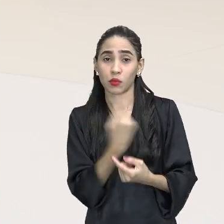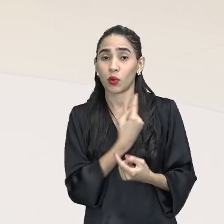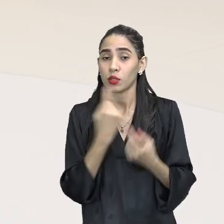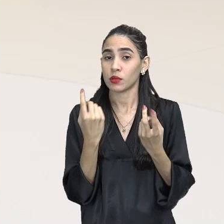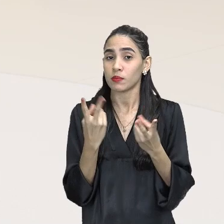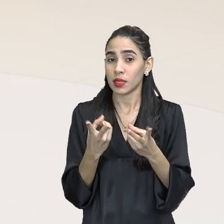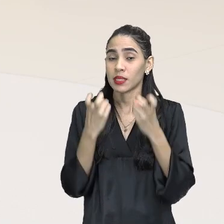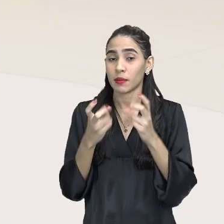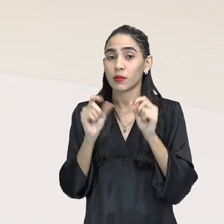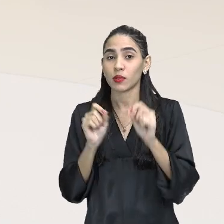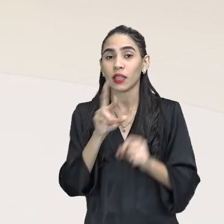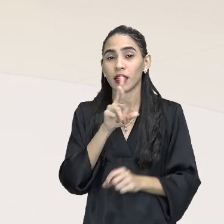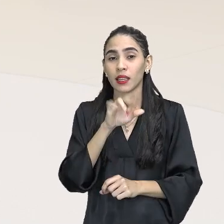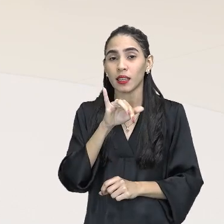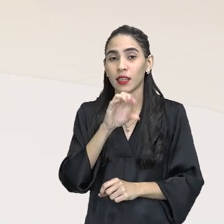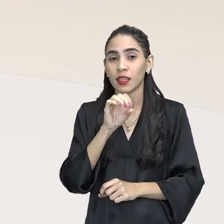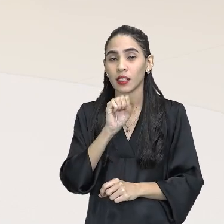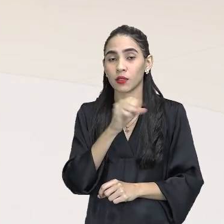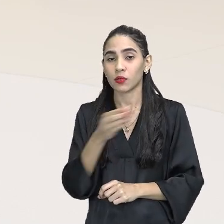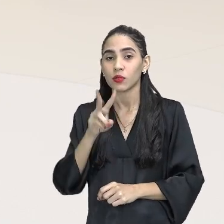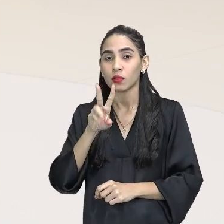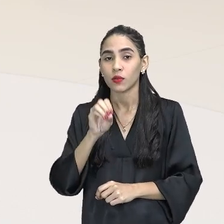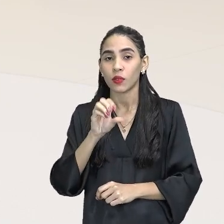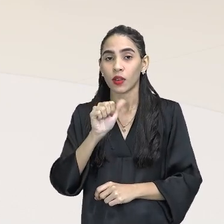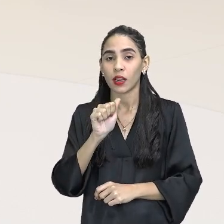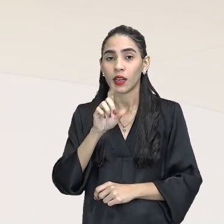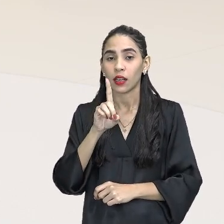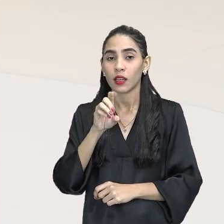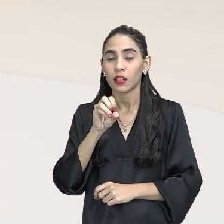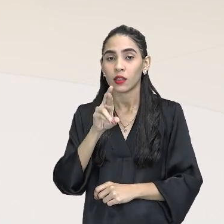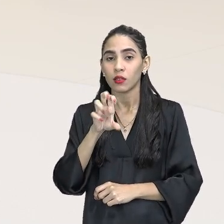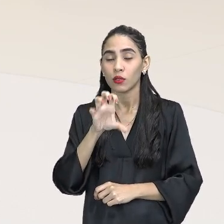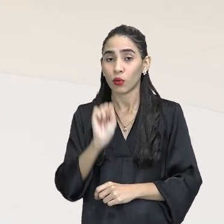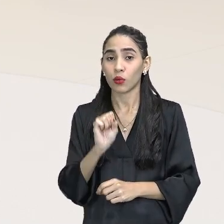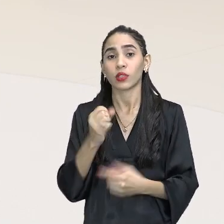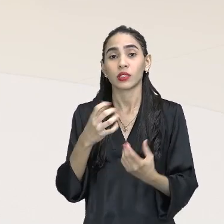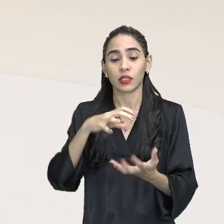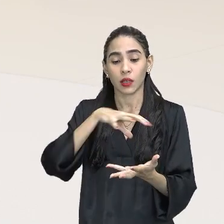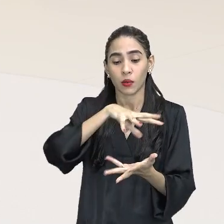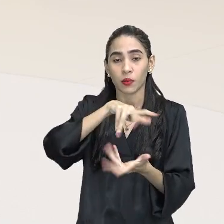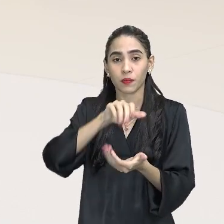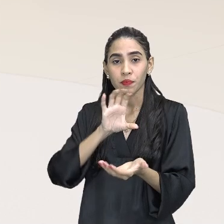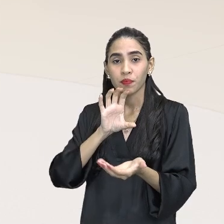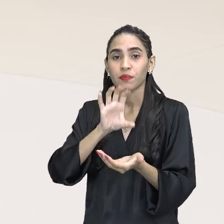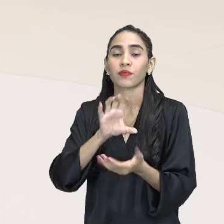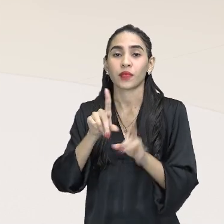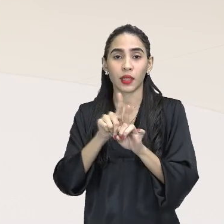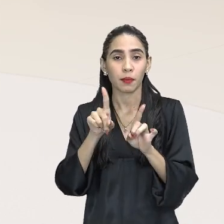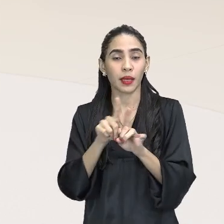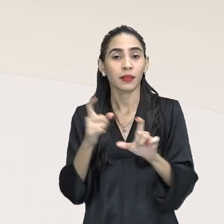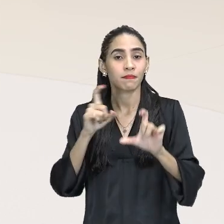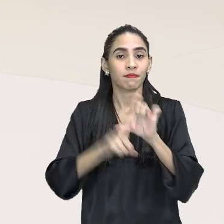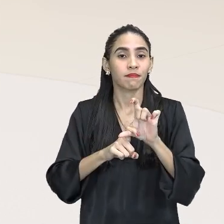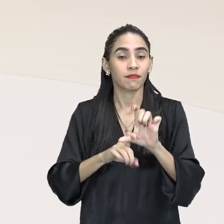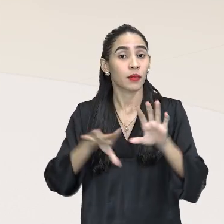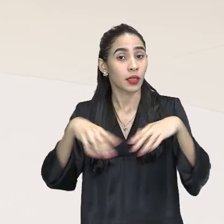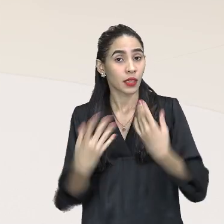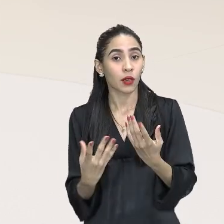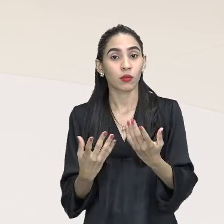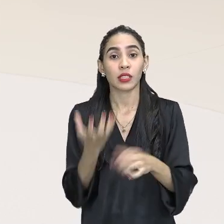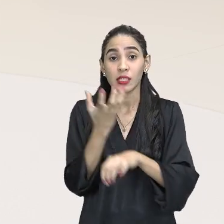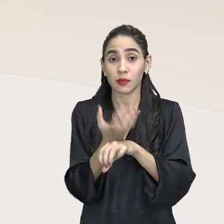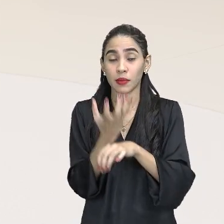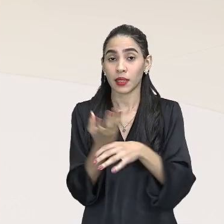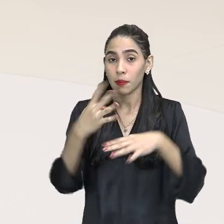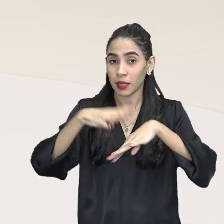temos os rios voadores, né? Então, todo o continente, até o planeta, também dependem disso. Então, a matemática vem aí,